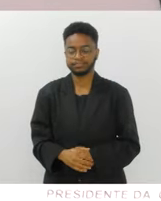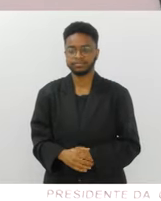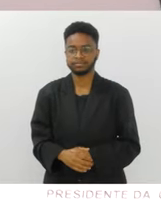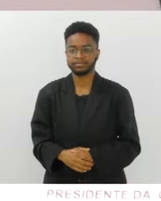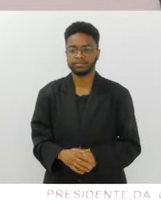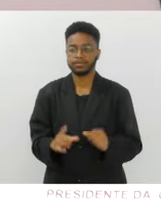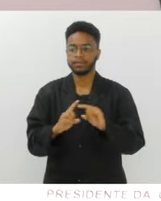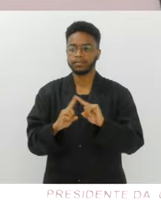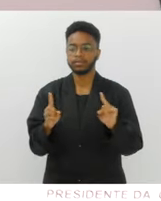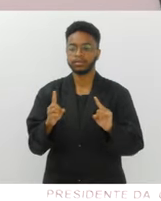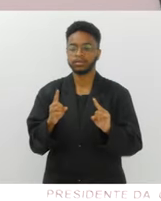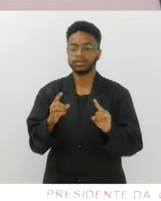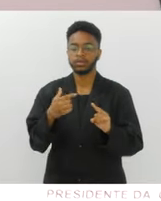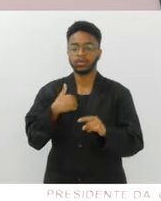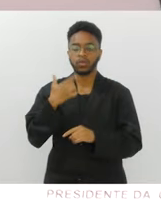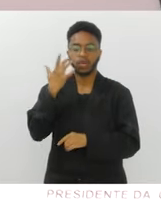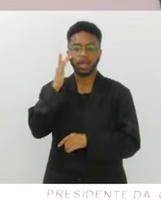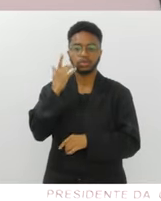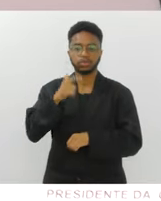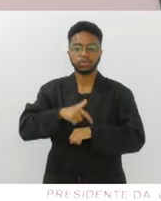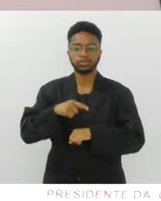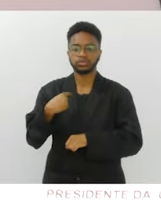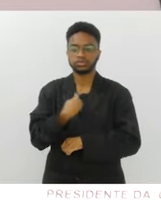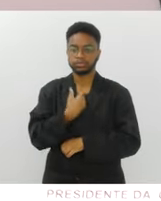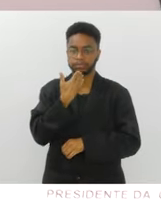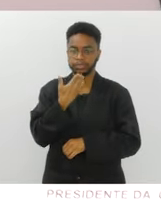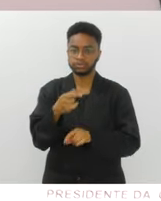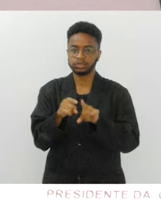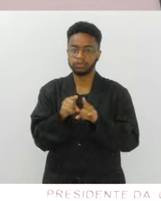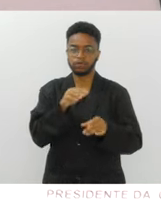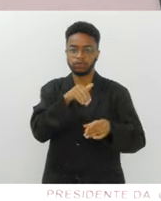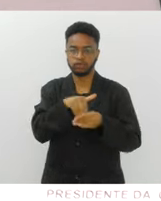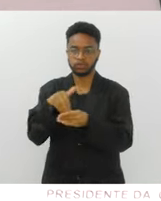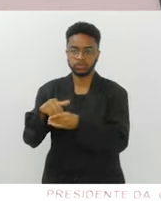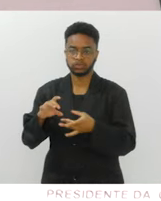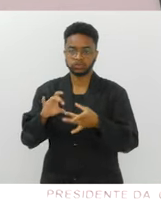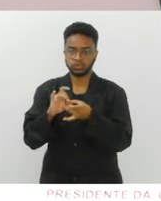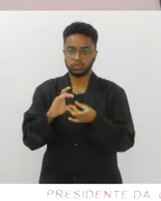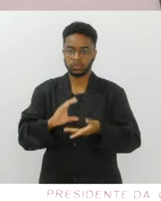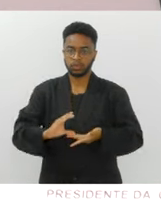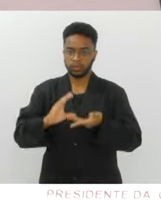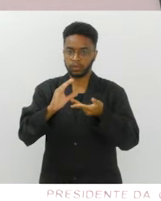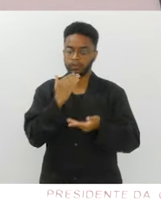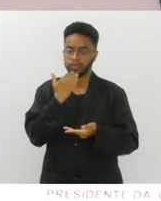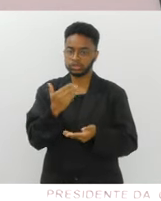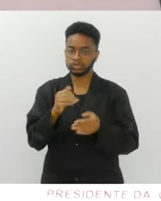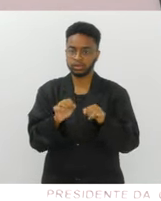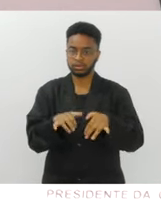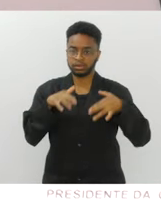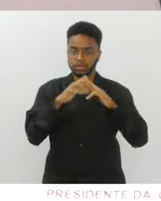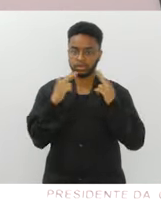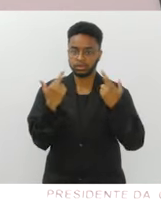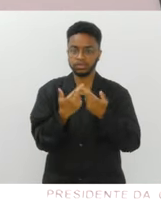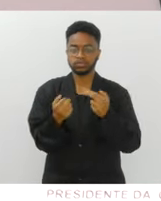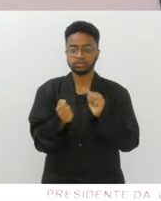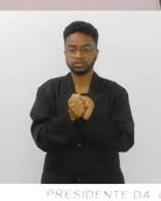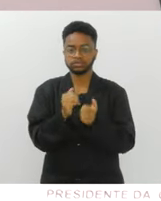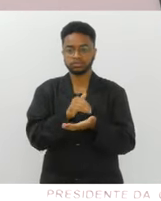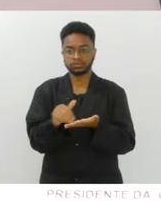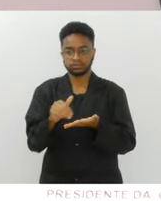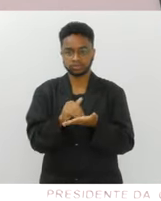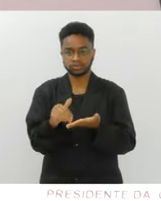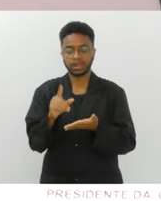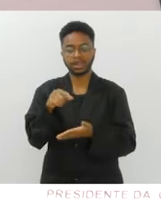e óbvio, quando a gente pediu e até votou em conselho a solicitação de uma audiência com o secretário Washington, foi no sentido